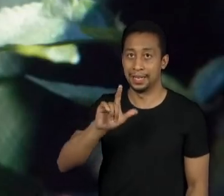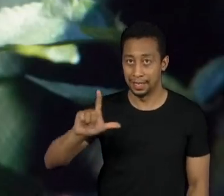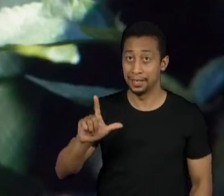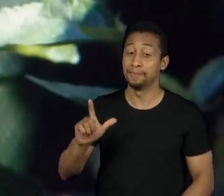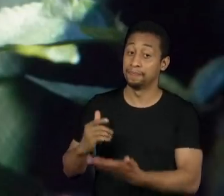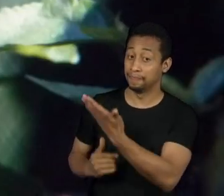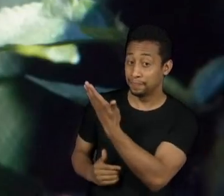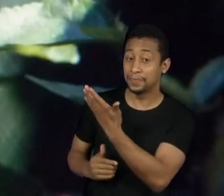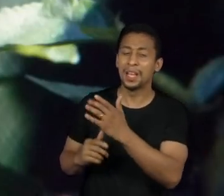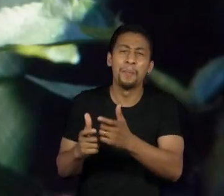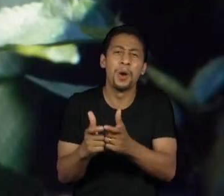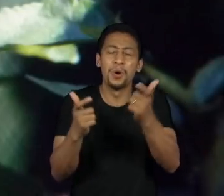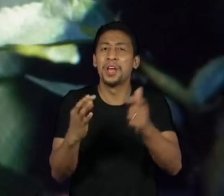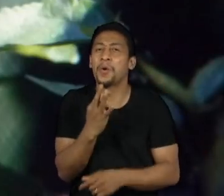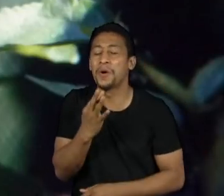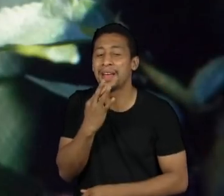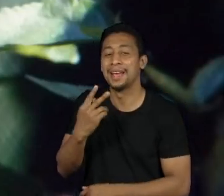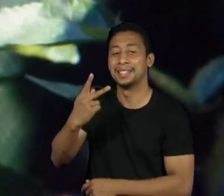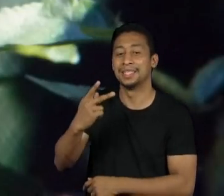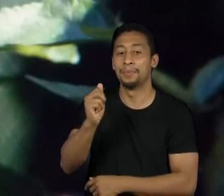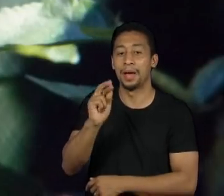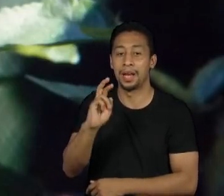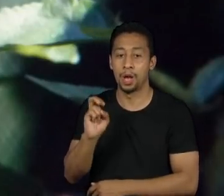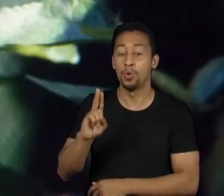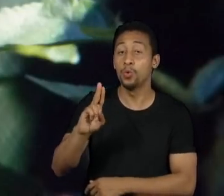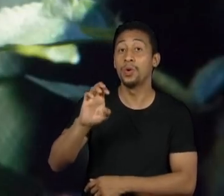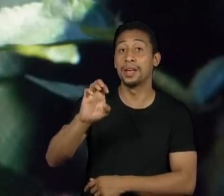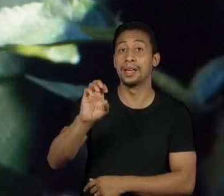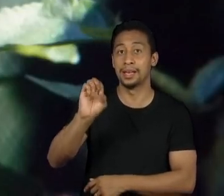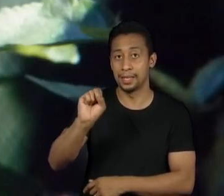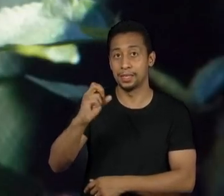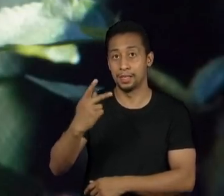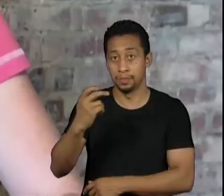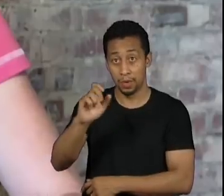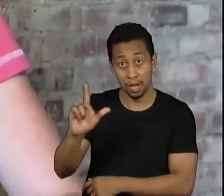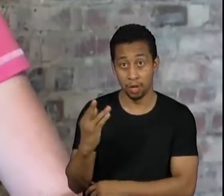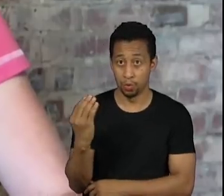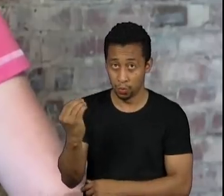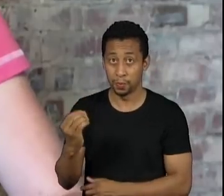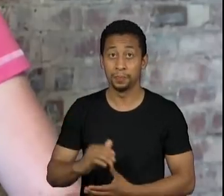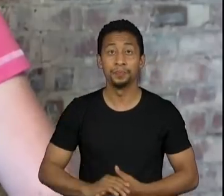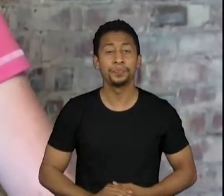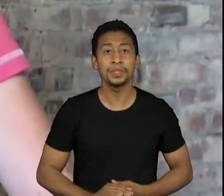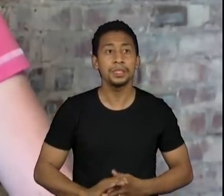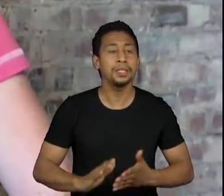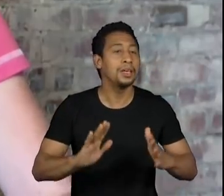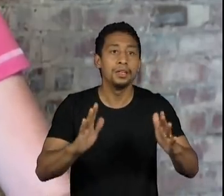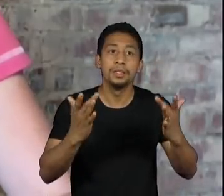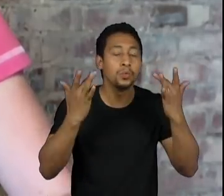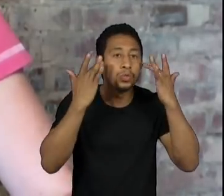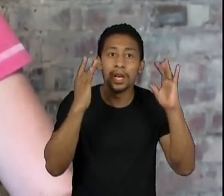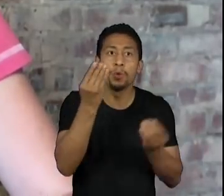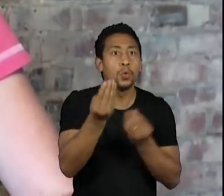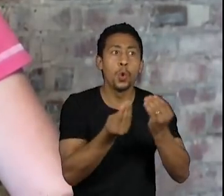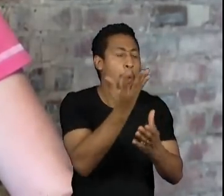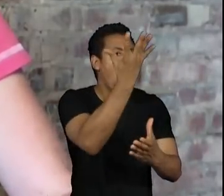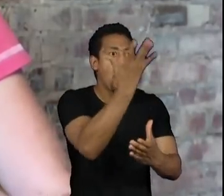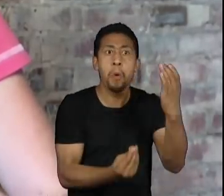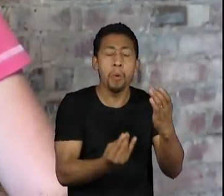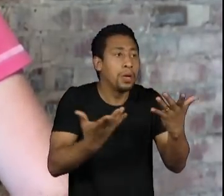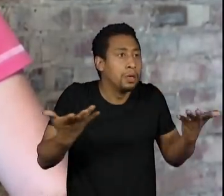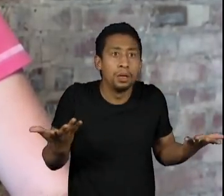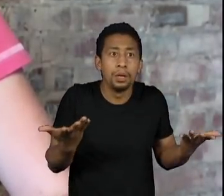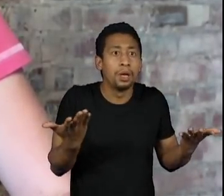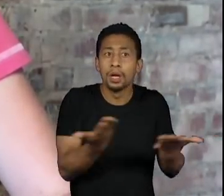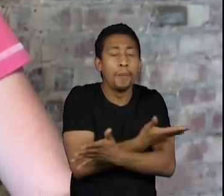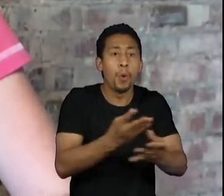é provavelmente extinta. E quando isso aconteceu, nós não sabíamos que ela